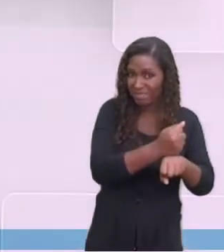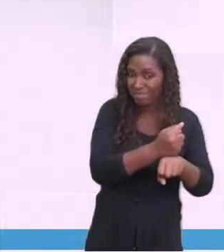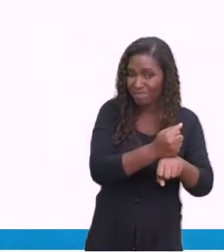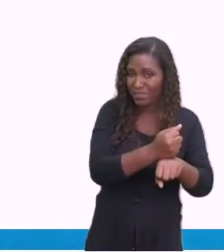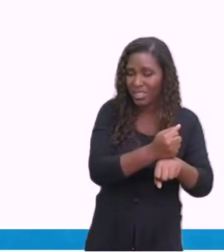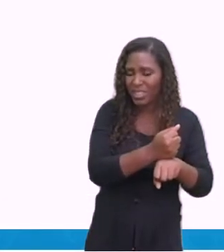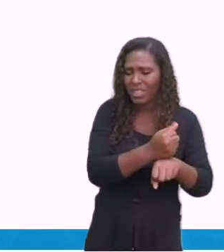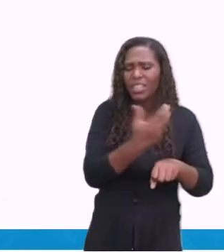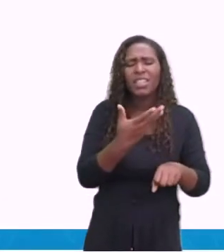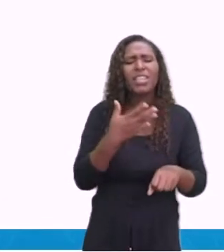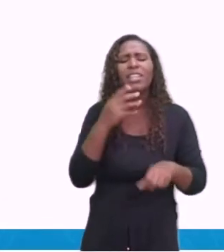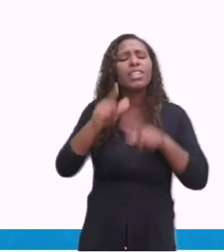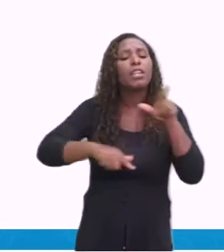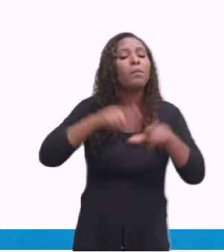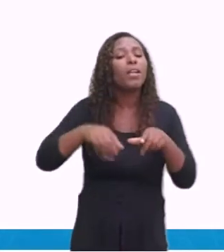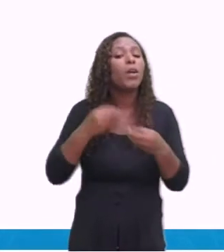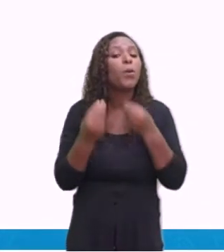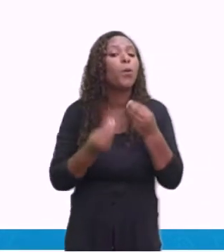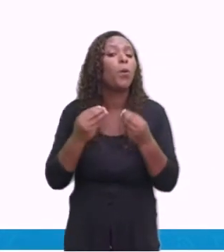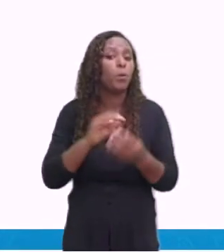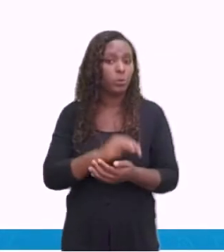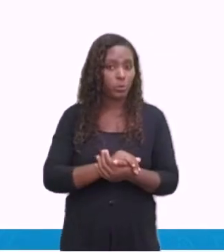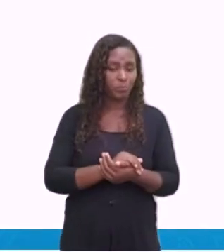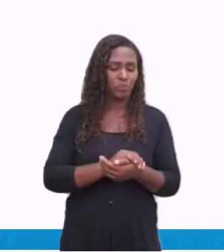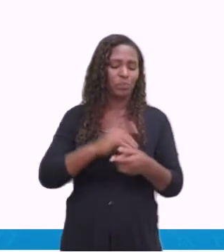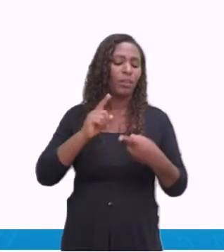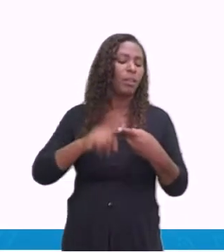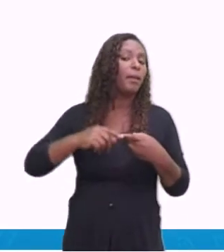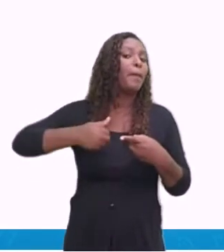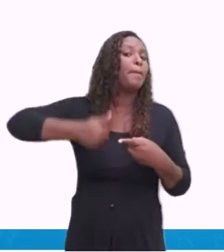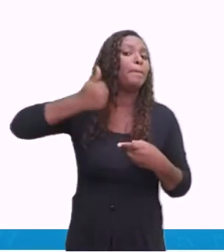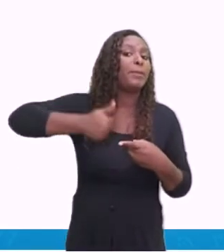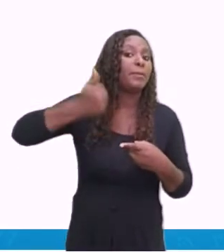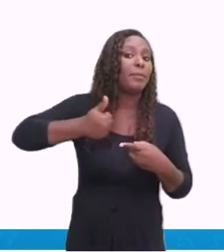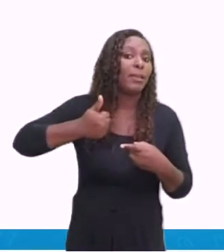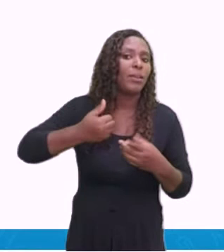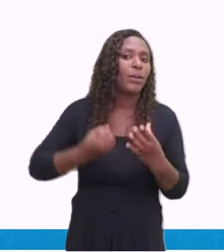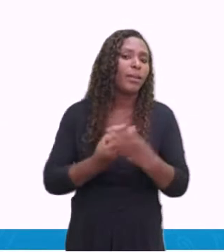Primeiro, eles tinham que criar o Pacto Colonial.